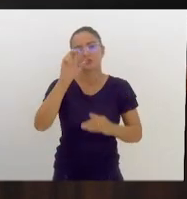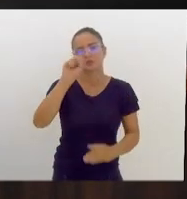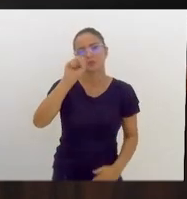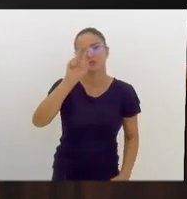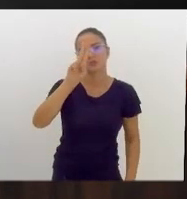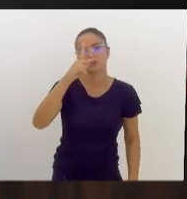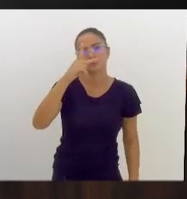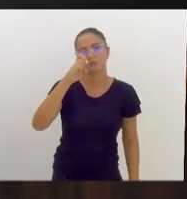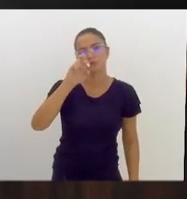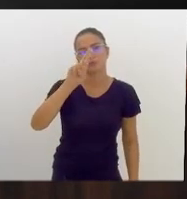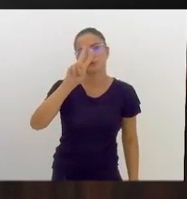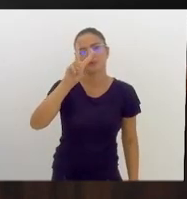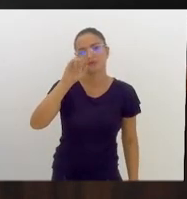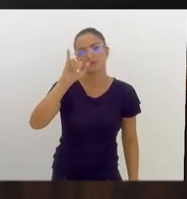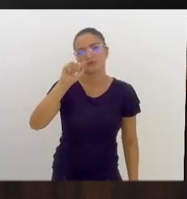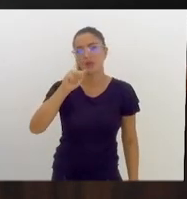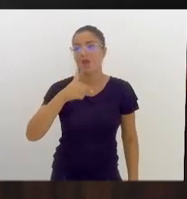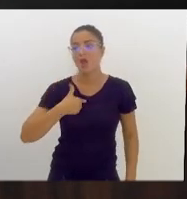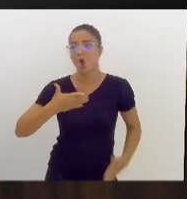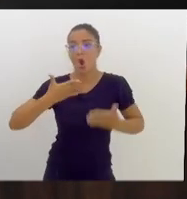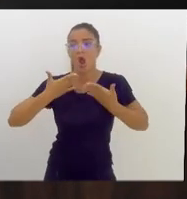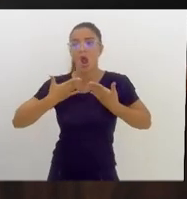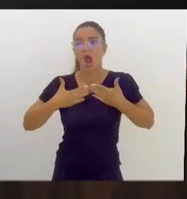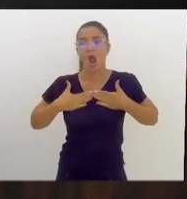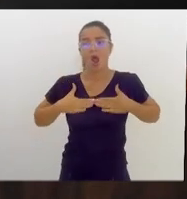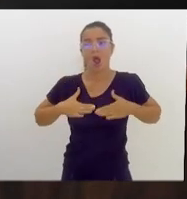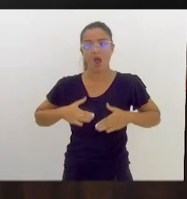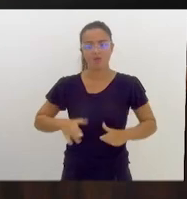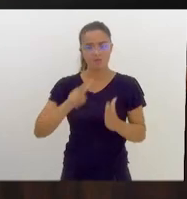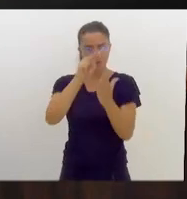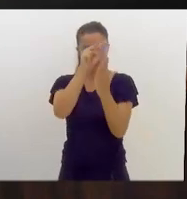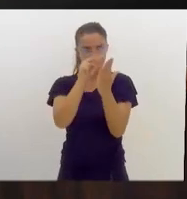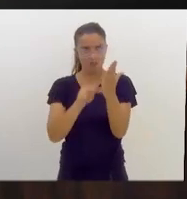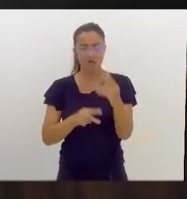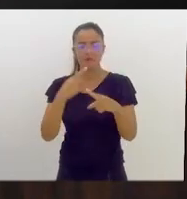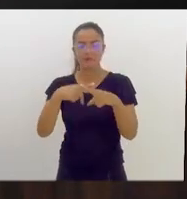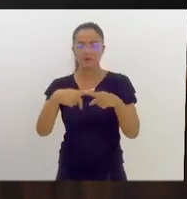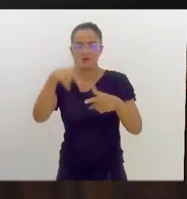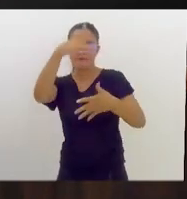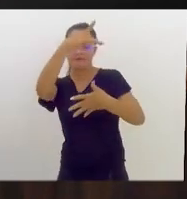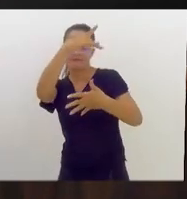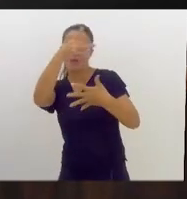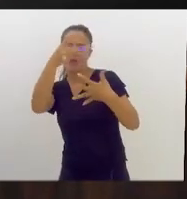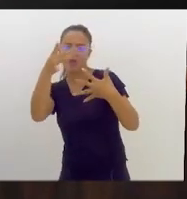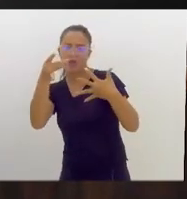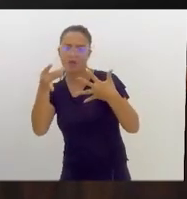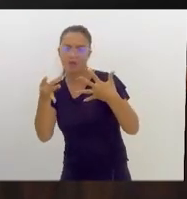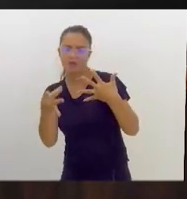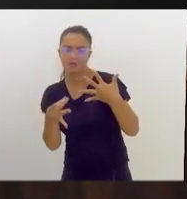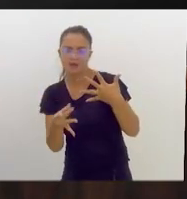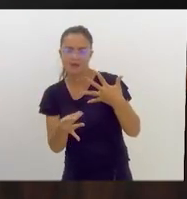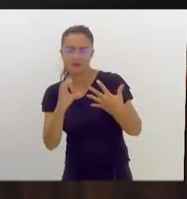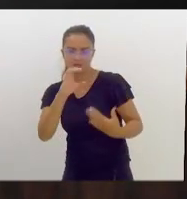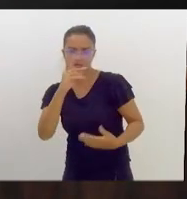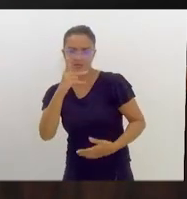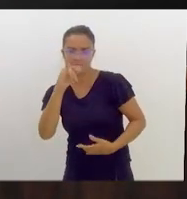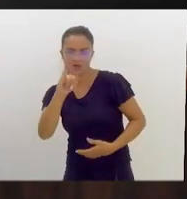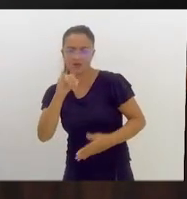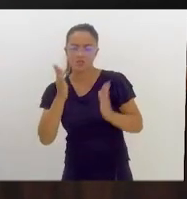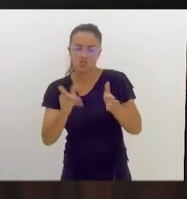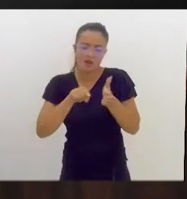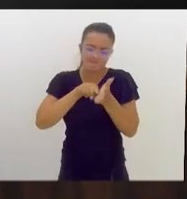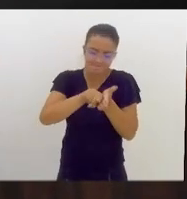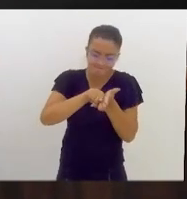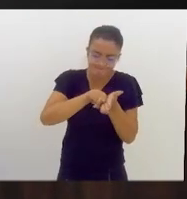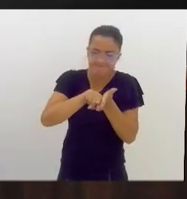Fiz questão de ler com bastante calma, para que fique bem relatado tudo que foi apurado na CPI, porque eu